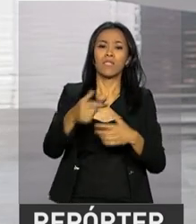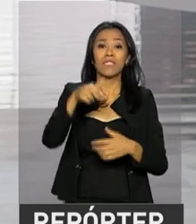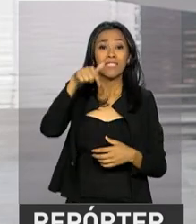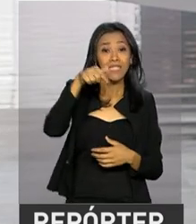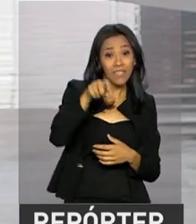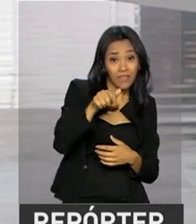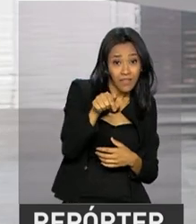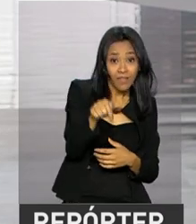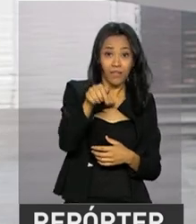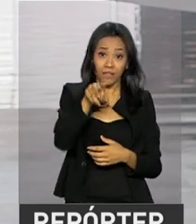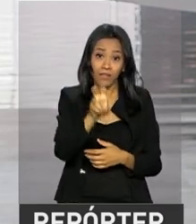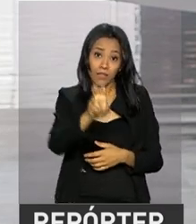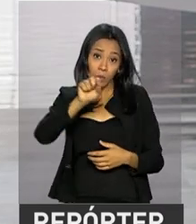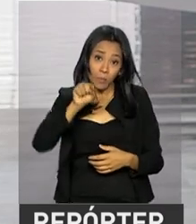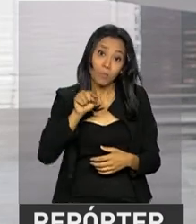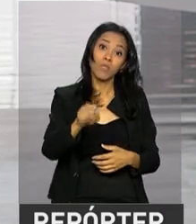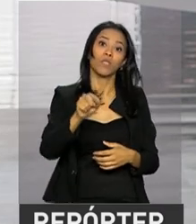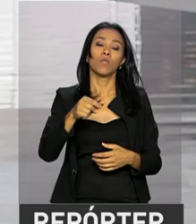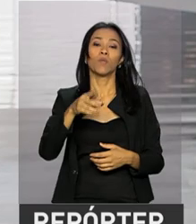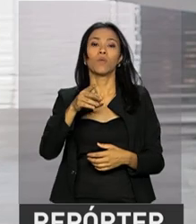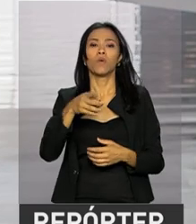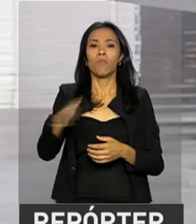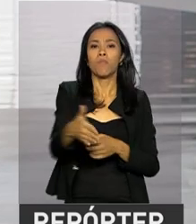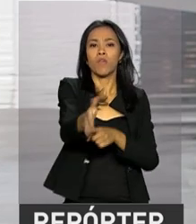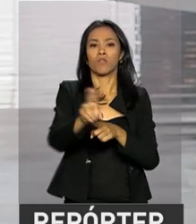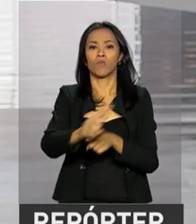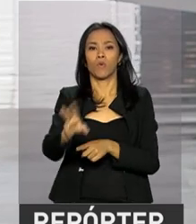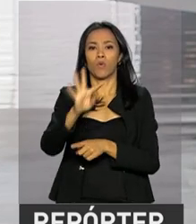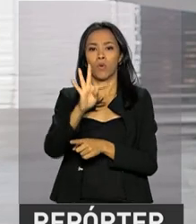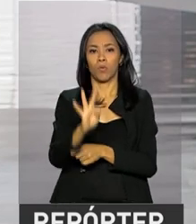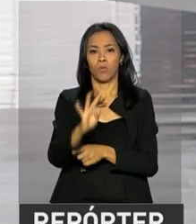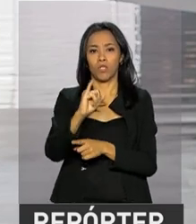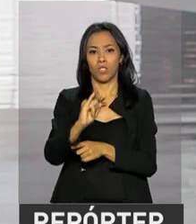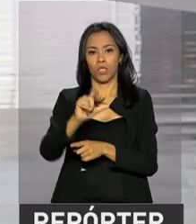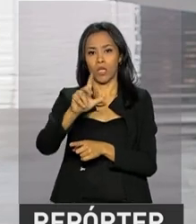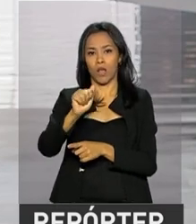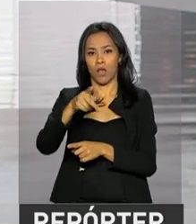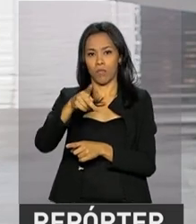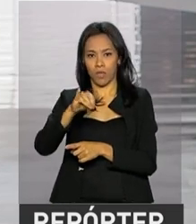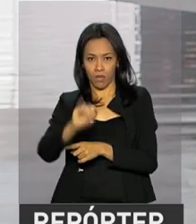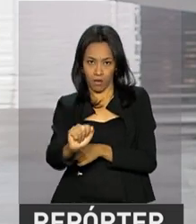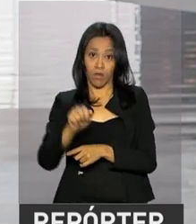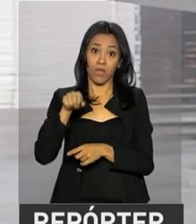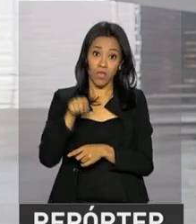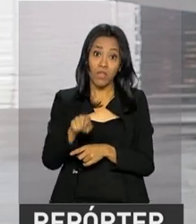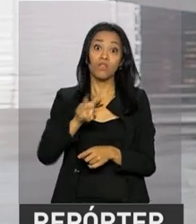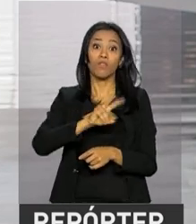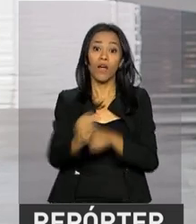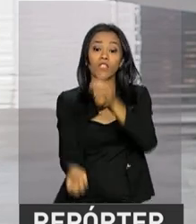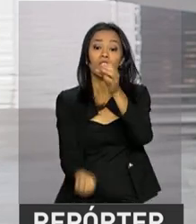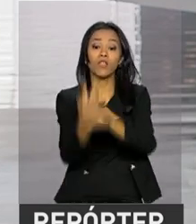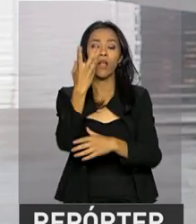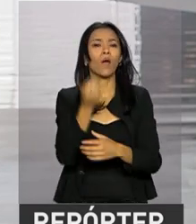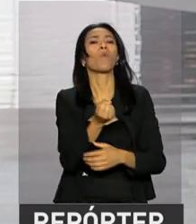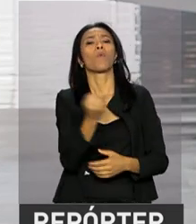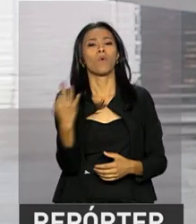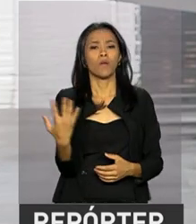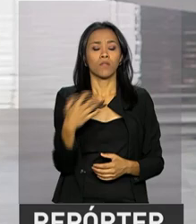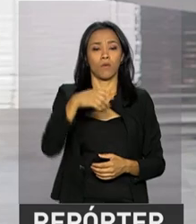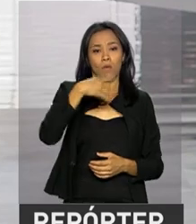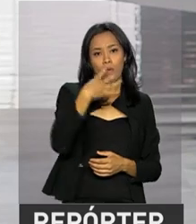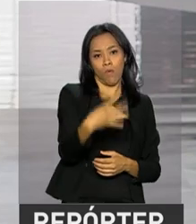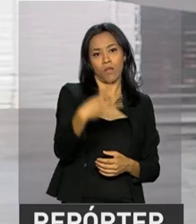mil tilápias por dia até o final de 2018 e esse empreendimento vai gerar 450